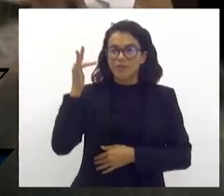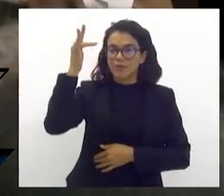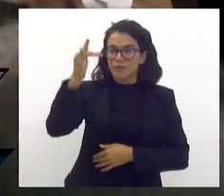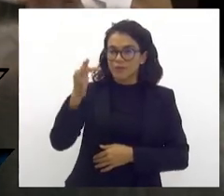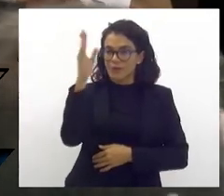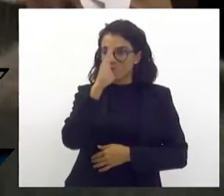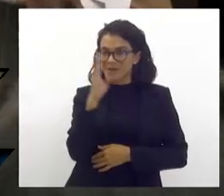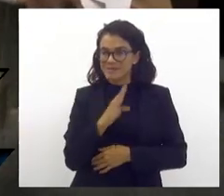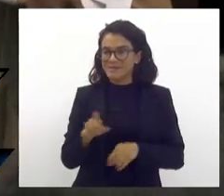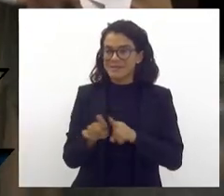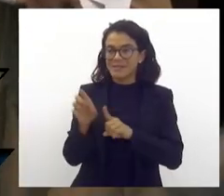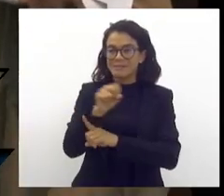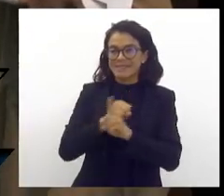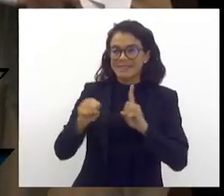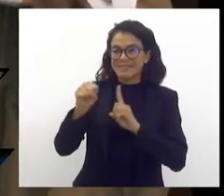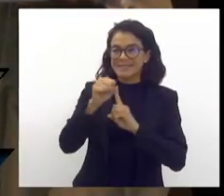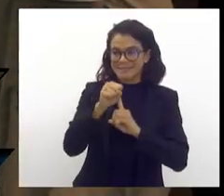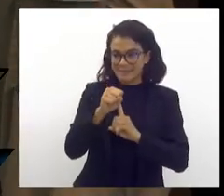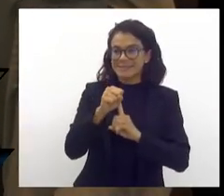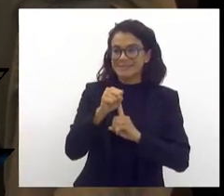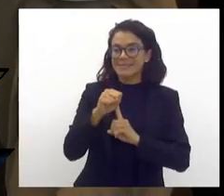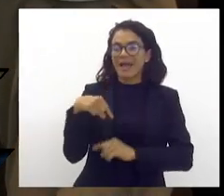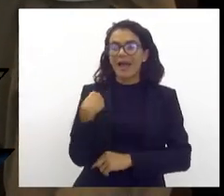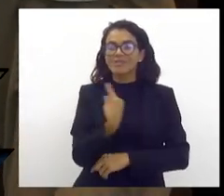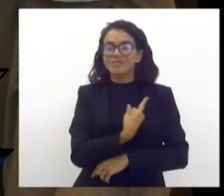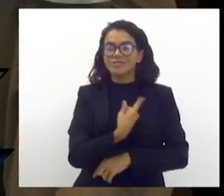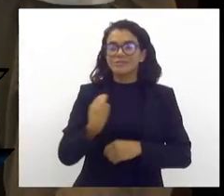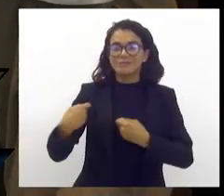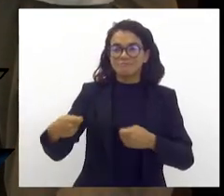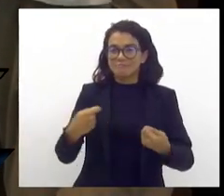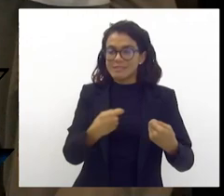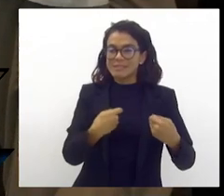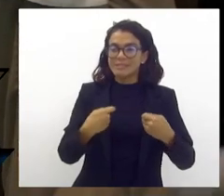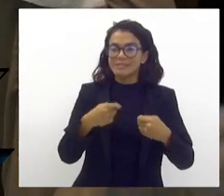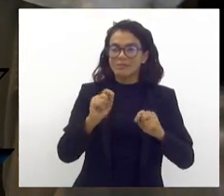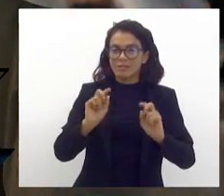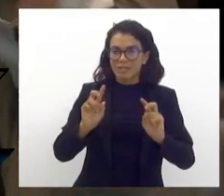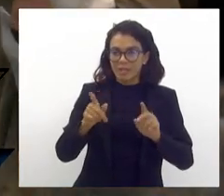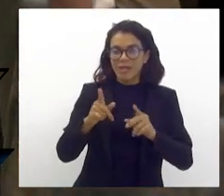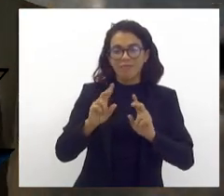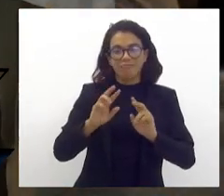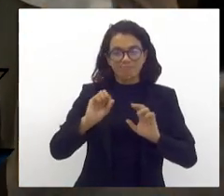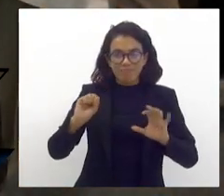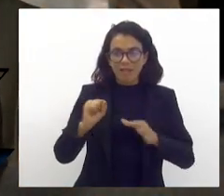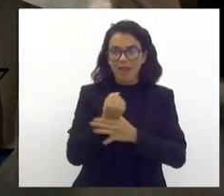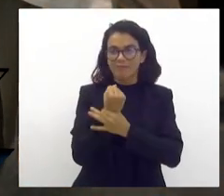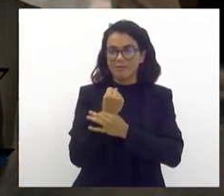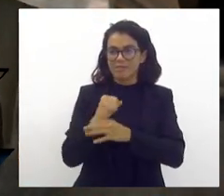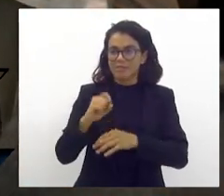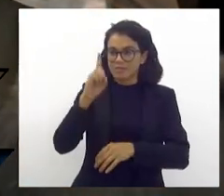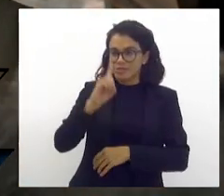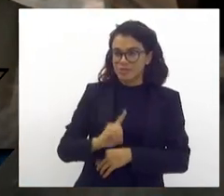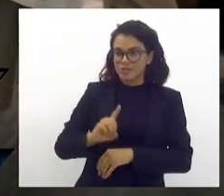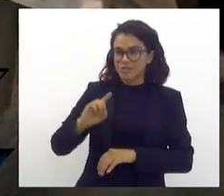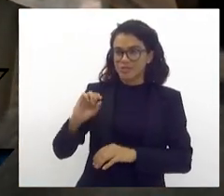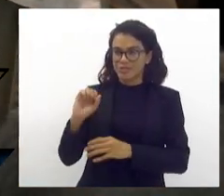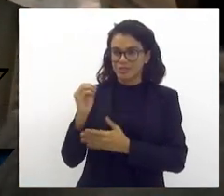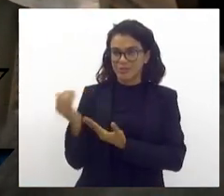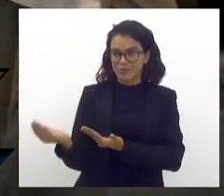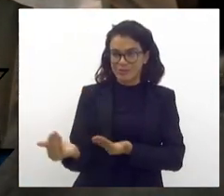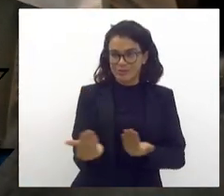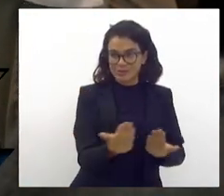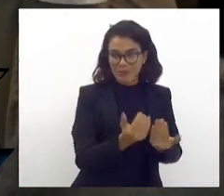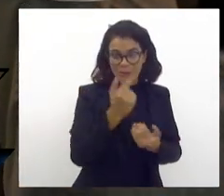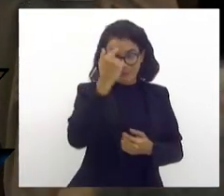para pensar na nossa sociedade, a gente precisa se voltar à garantia de direitos dos jovens. Então, pensar que a